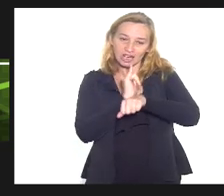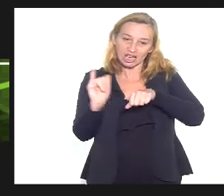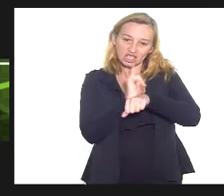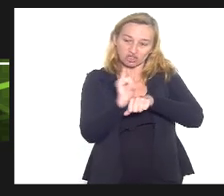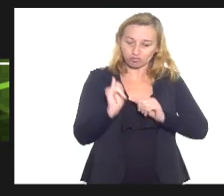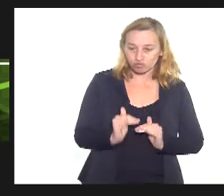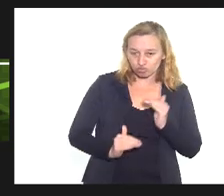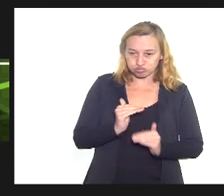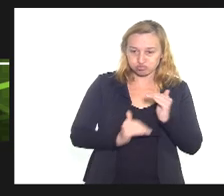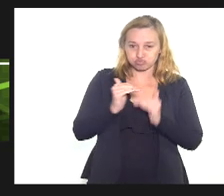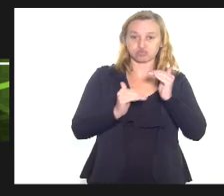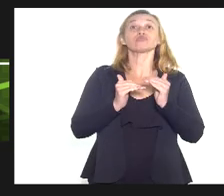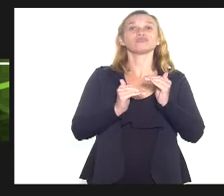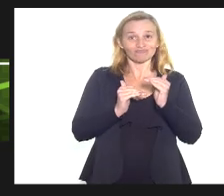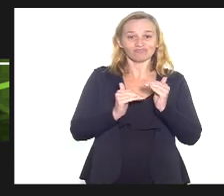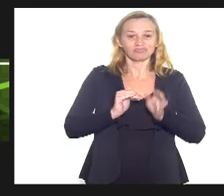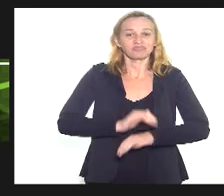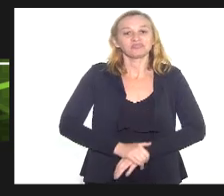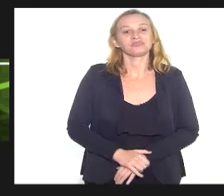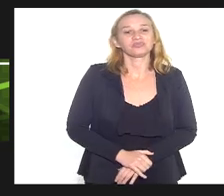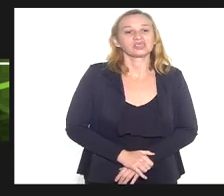de crescimento.